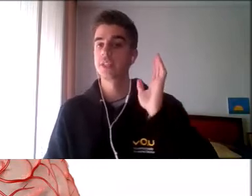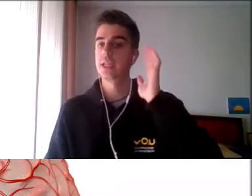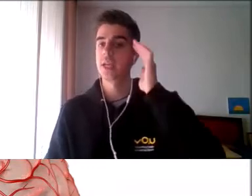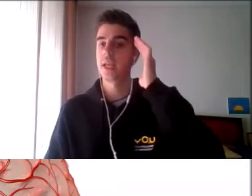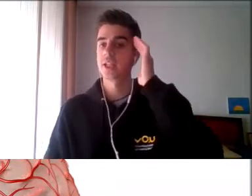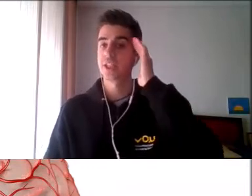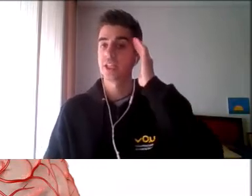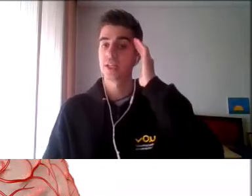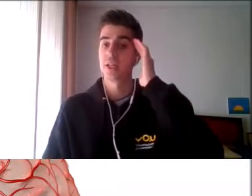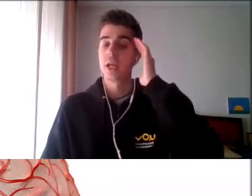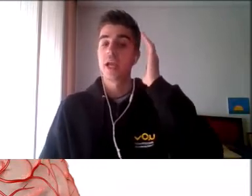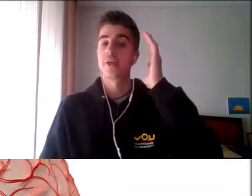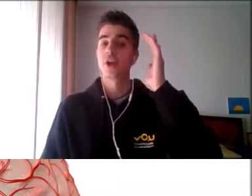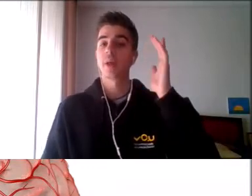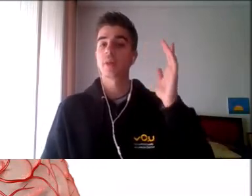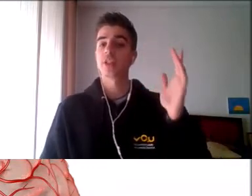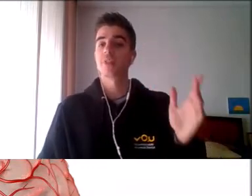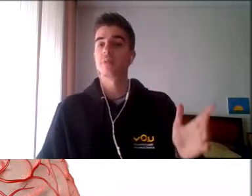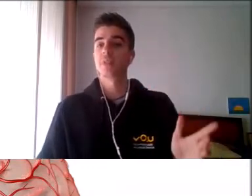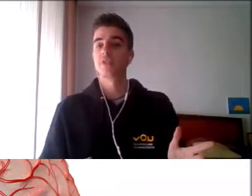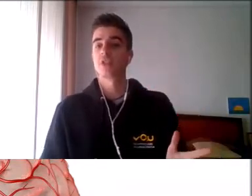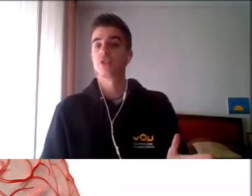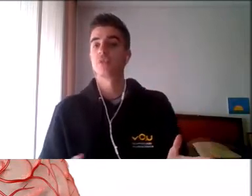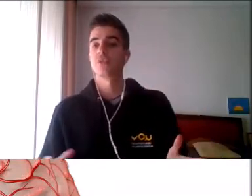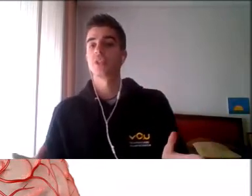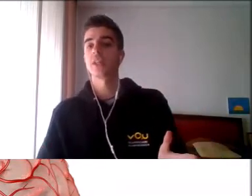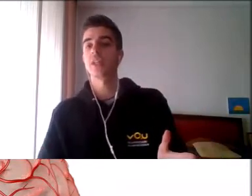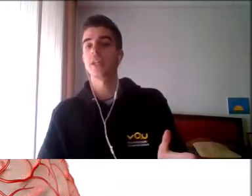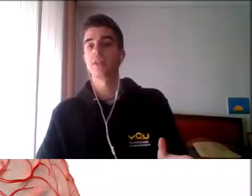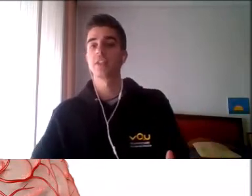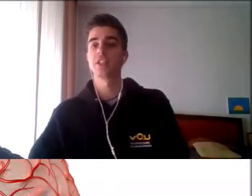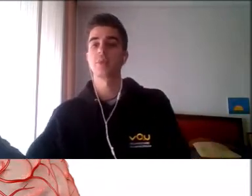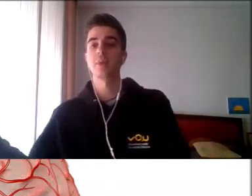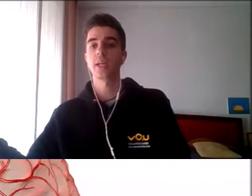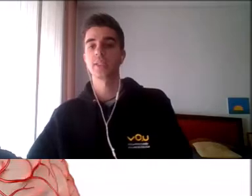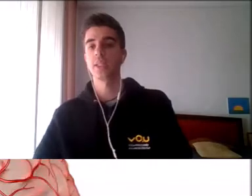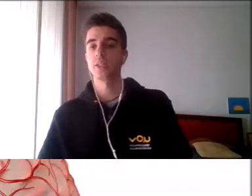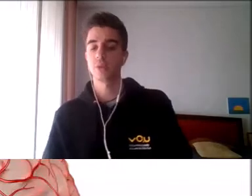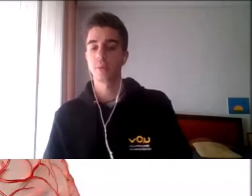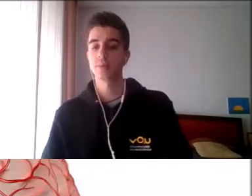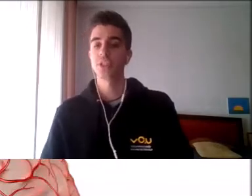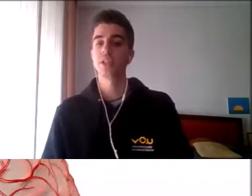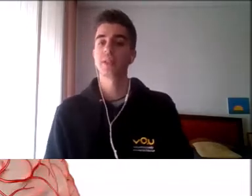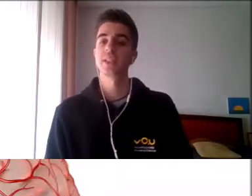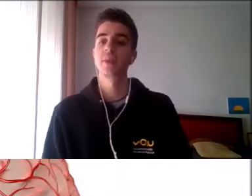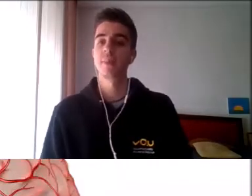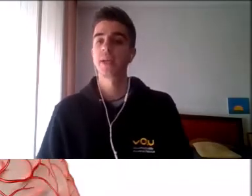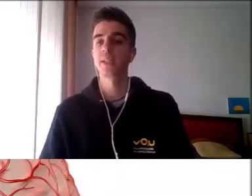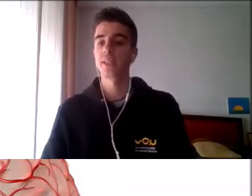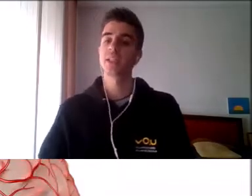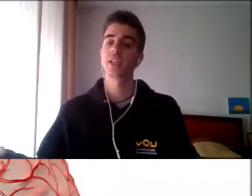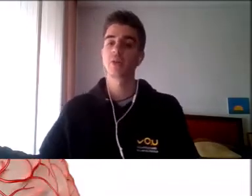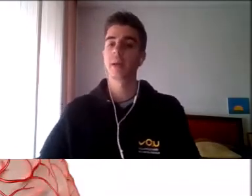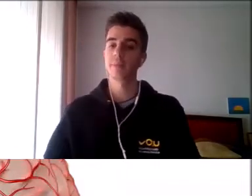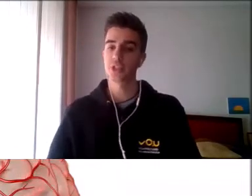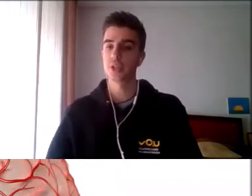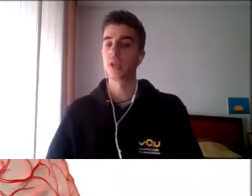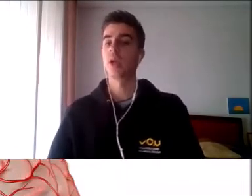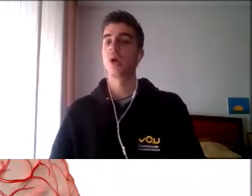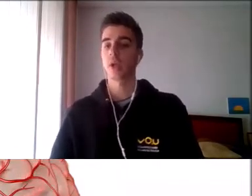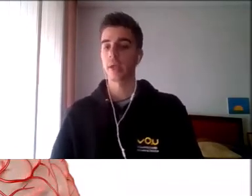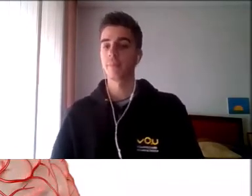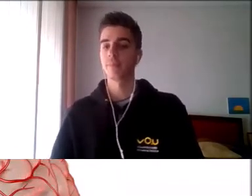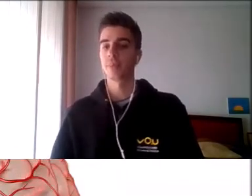tenho um AVC aqui à esquerda. É normal que as minhas manifestações vão ser à direita. Vai ser o meu braço direito que não vai mexer e vai ser a minha perna direita que não vai